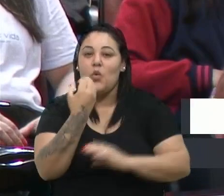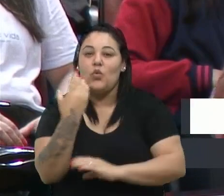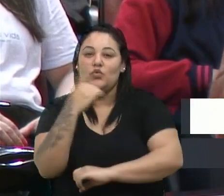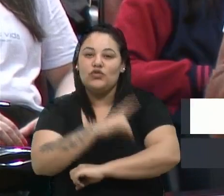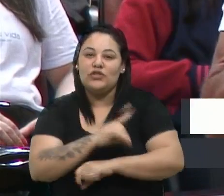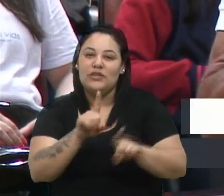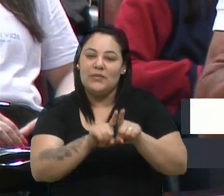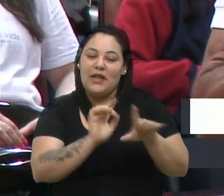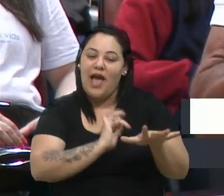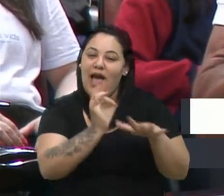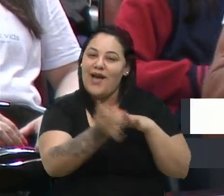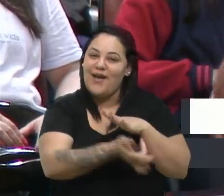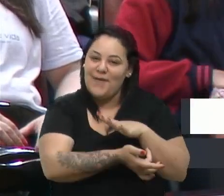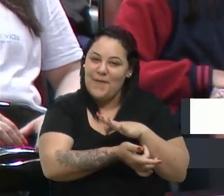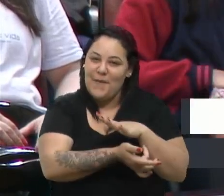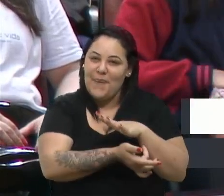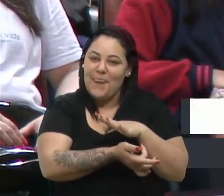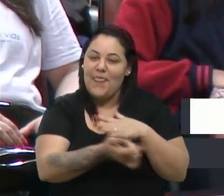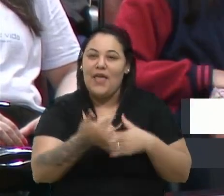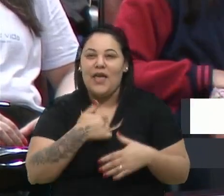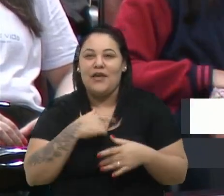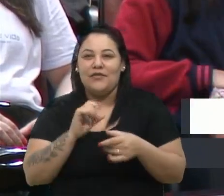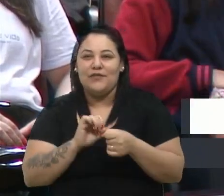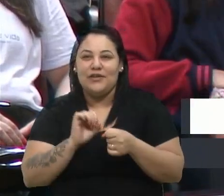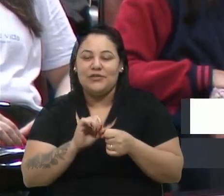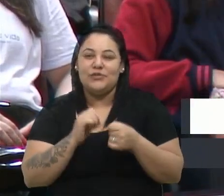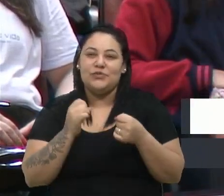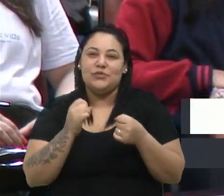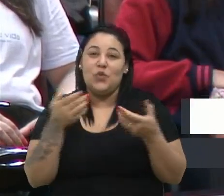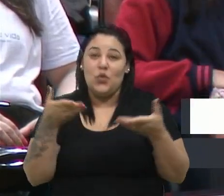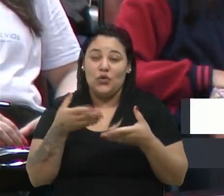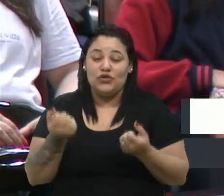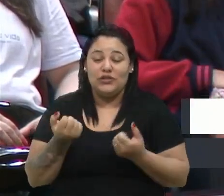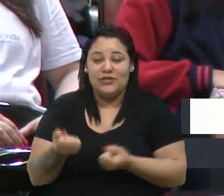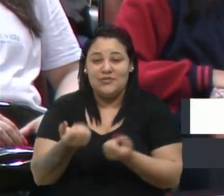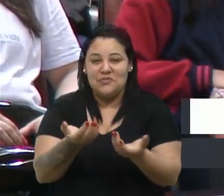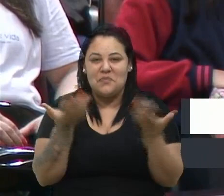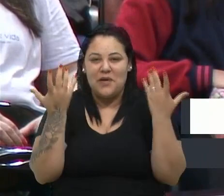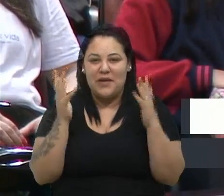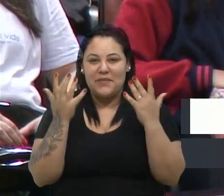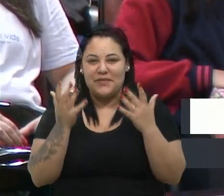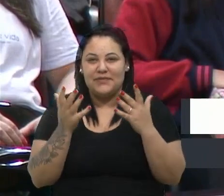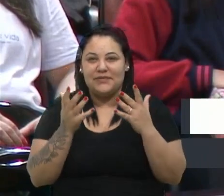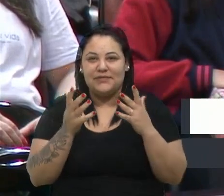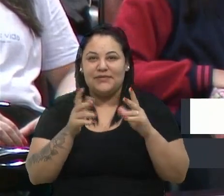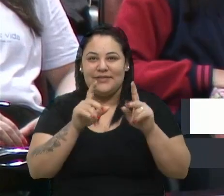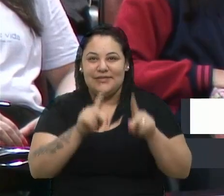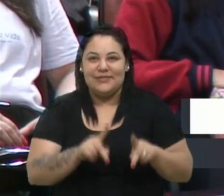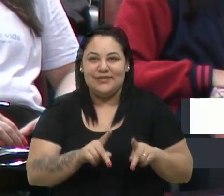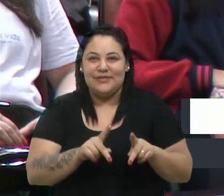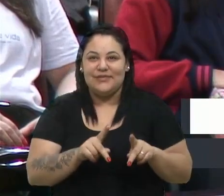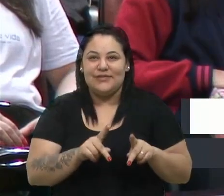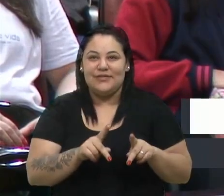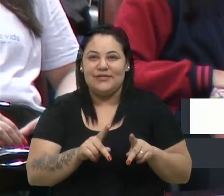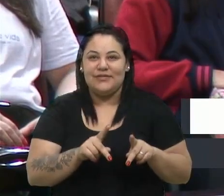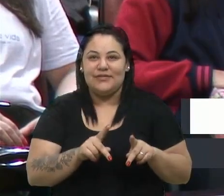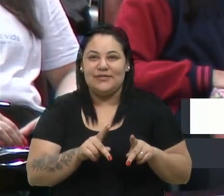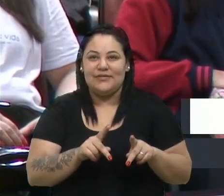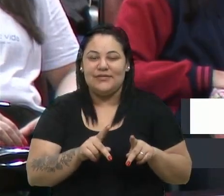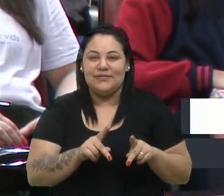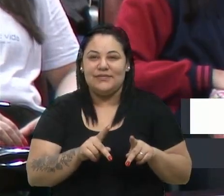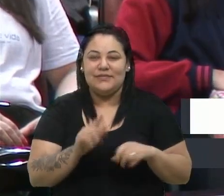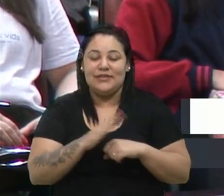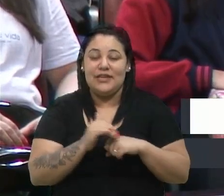rede social. Eu faço um voto de congratulação a esse pessoal de Tunas Altas, tão querido, o